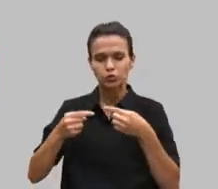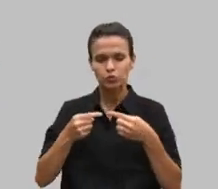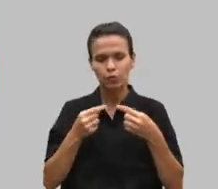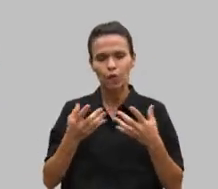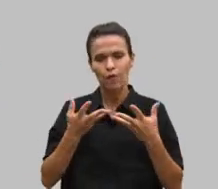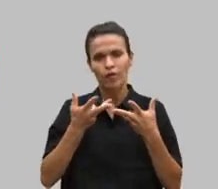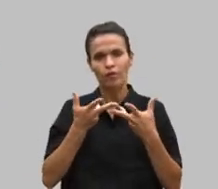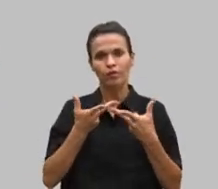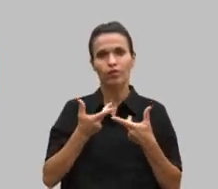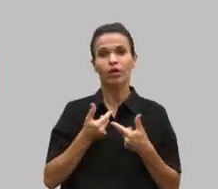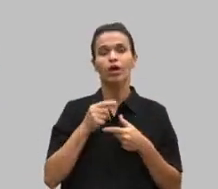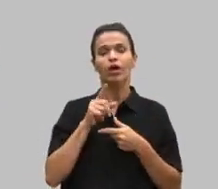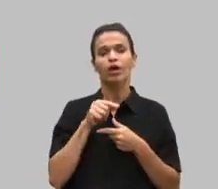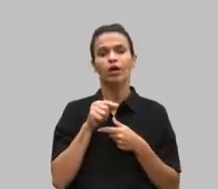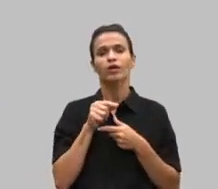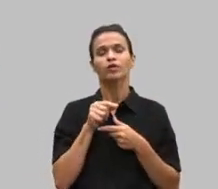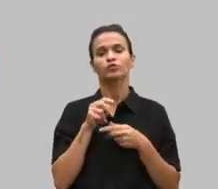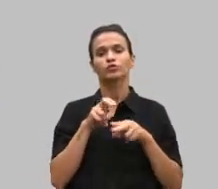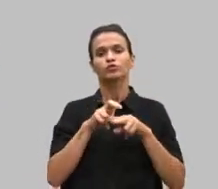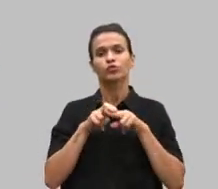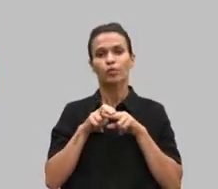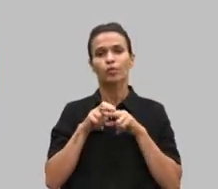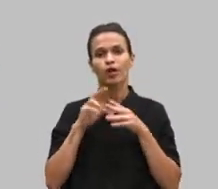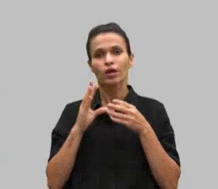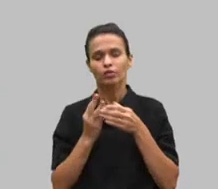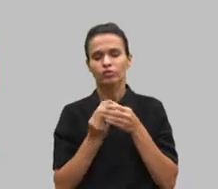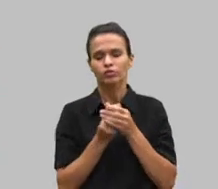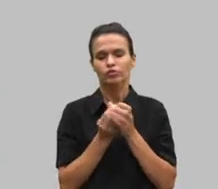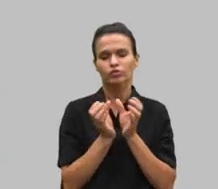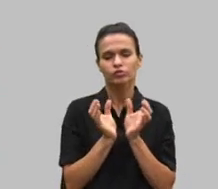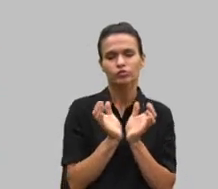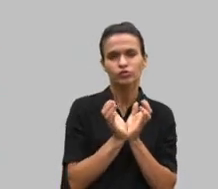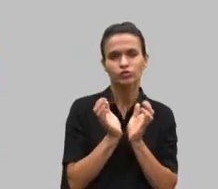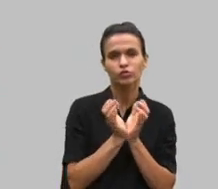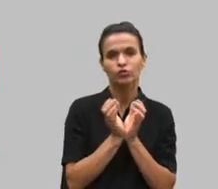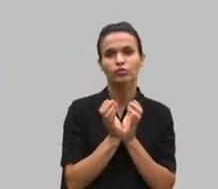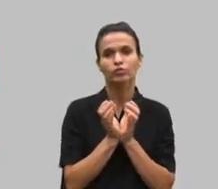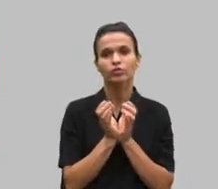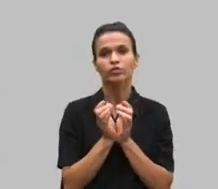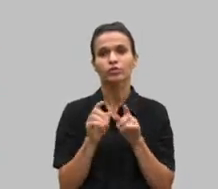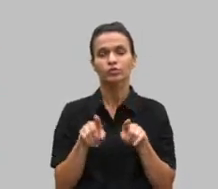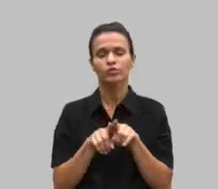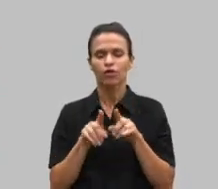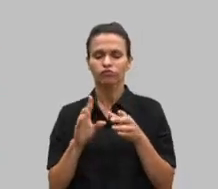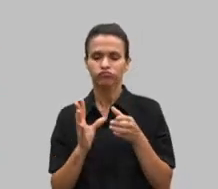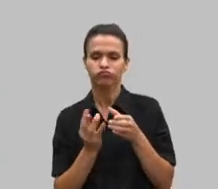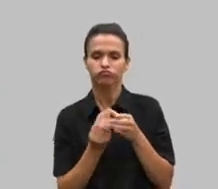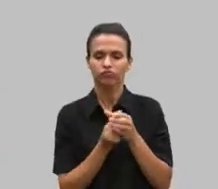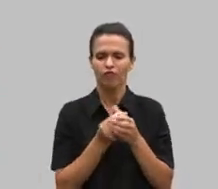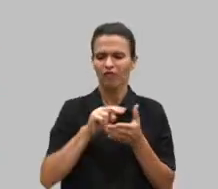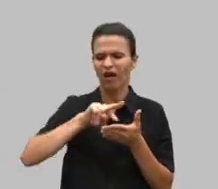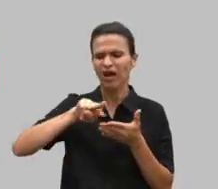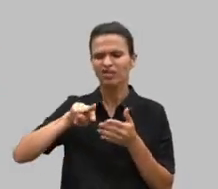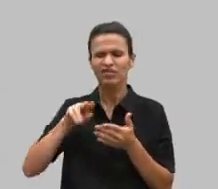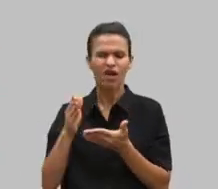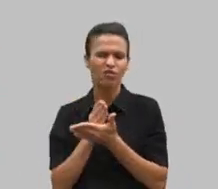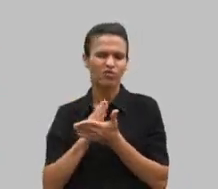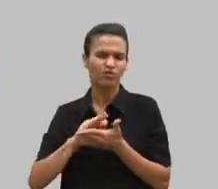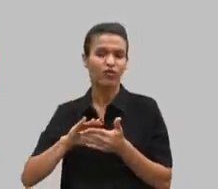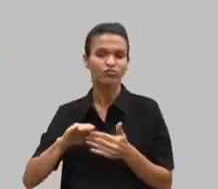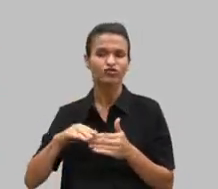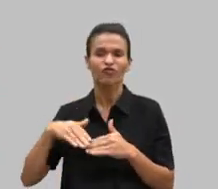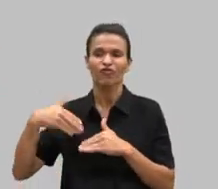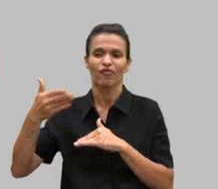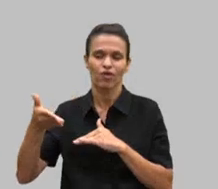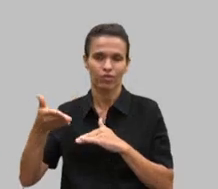a gente teve sobre a inclusão desses grupos e sobre como mesmo quando você inclui vários as vezes alguns ficam de fora eu queria